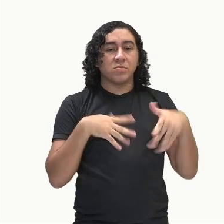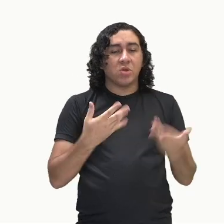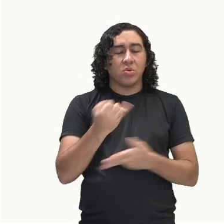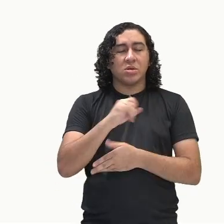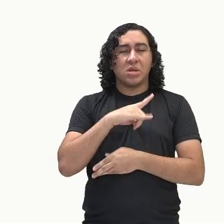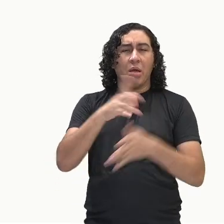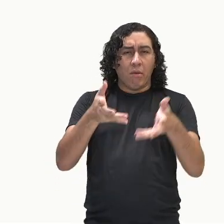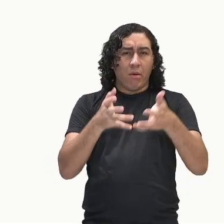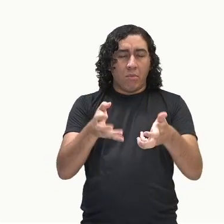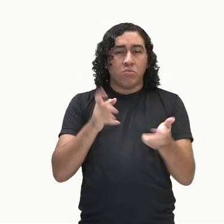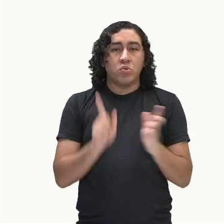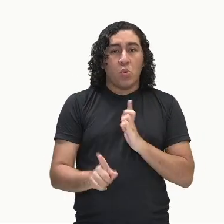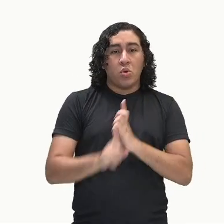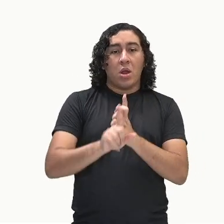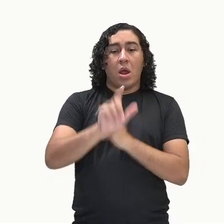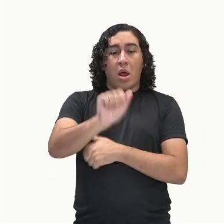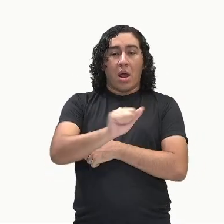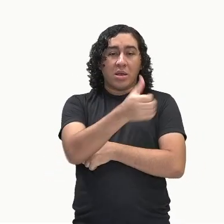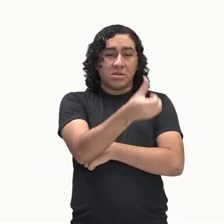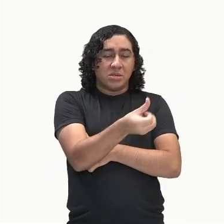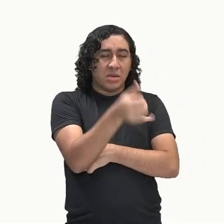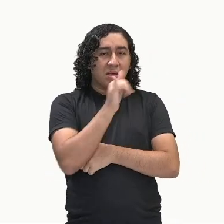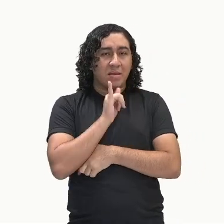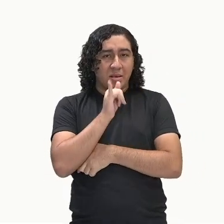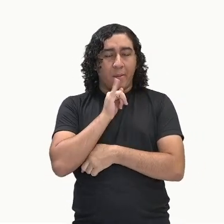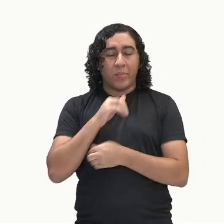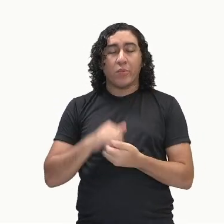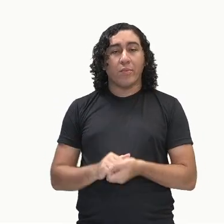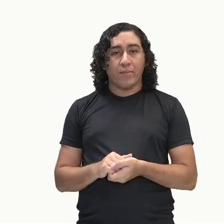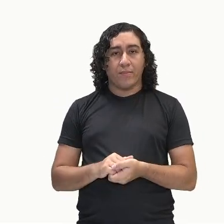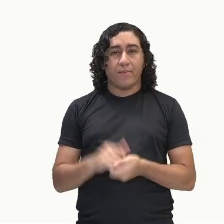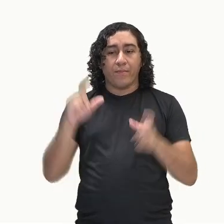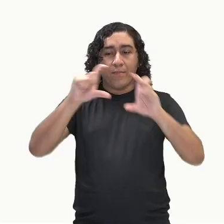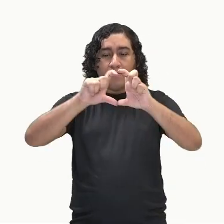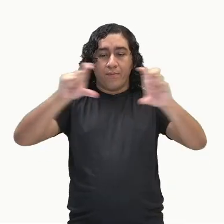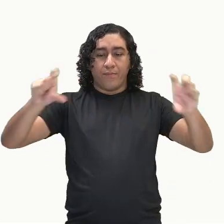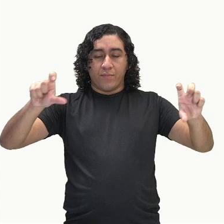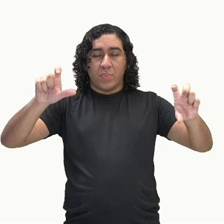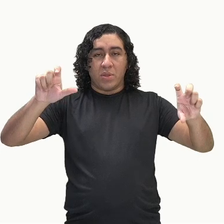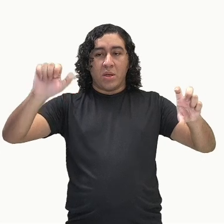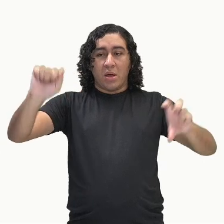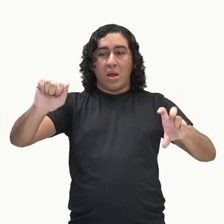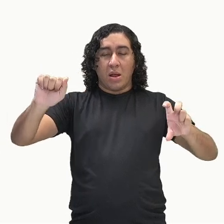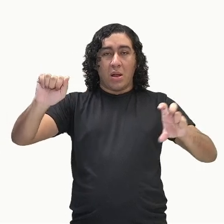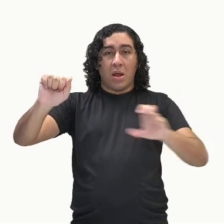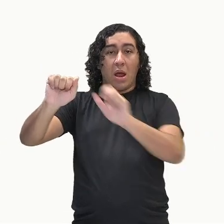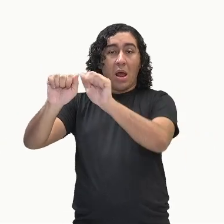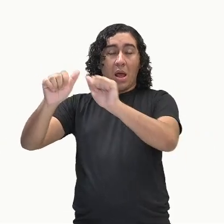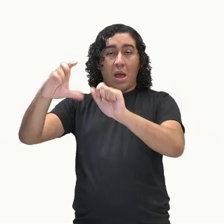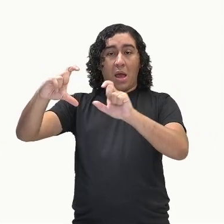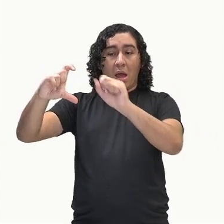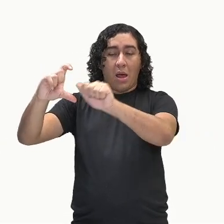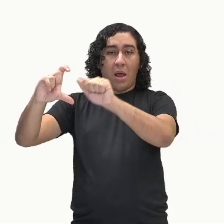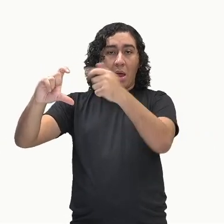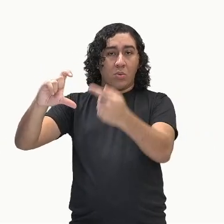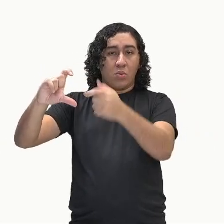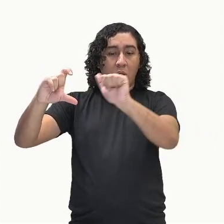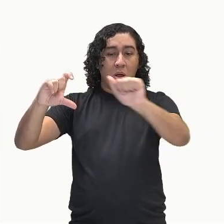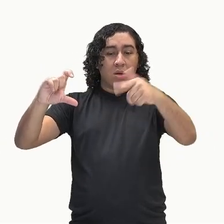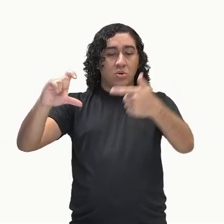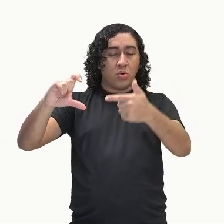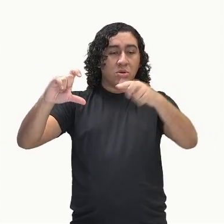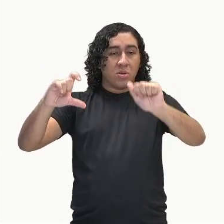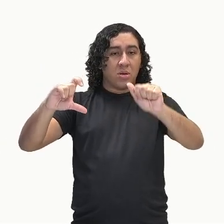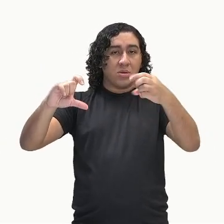quiser encontrar o A6 aqui, por exemplo, eu vou somar o 38 com